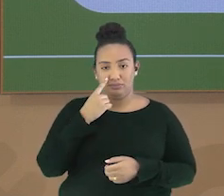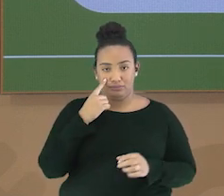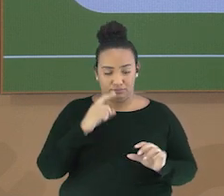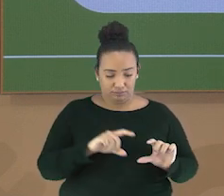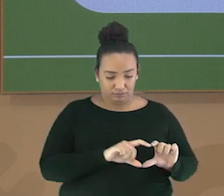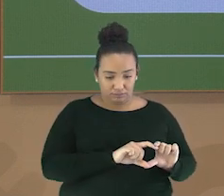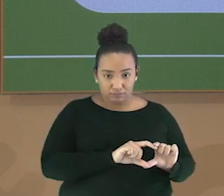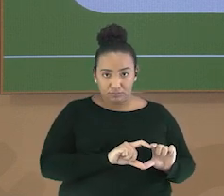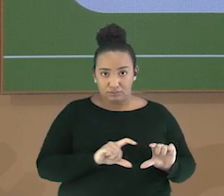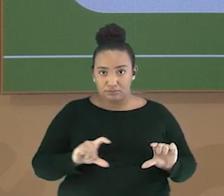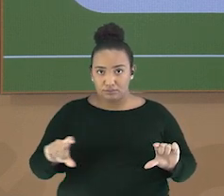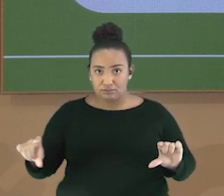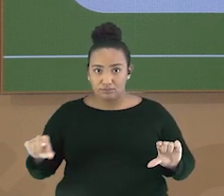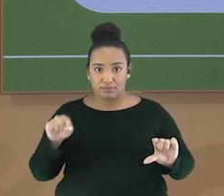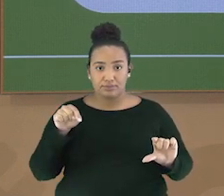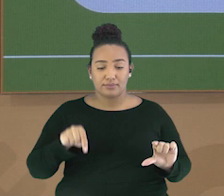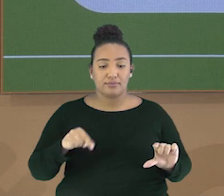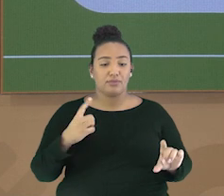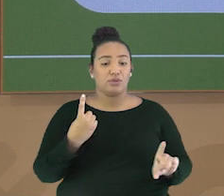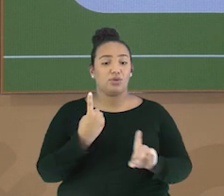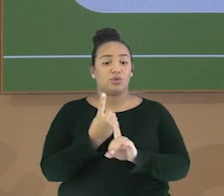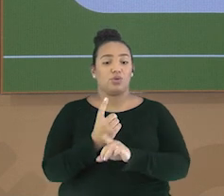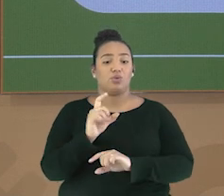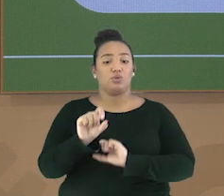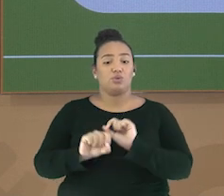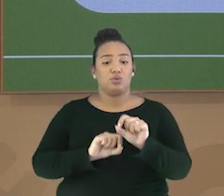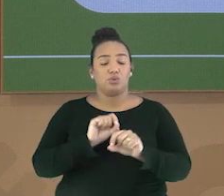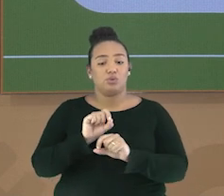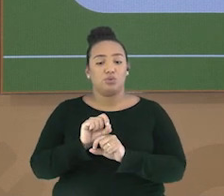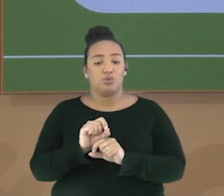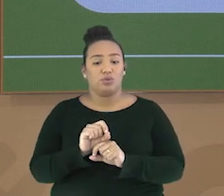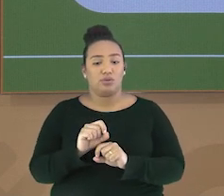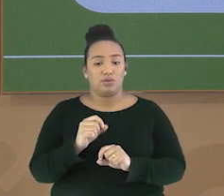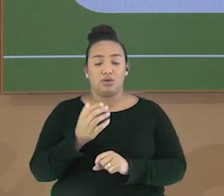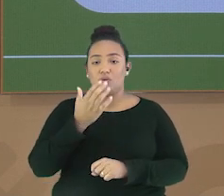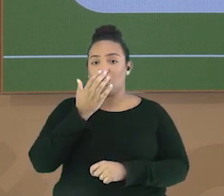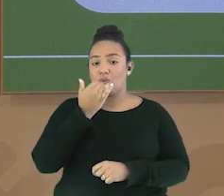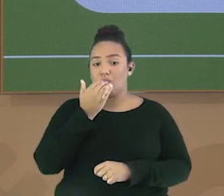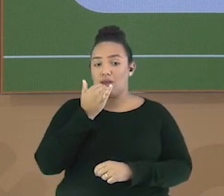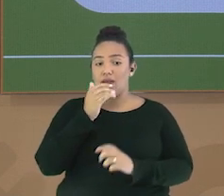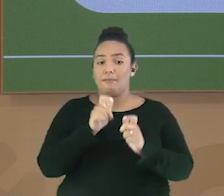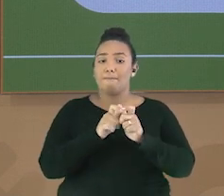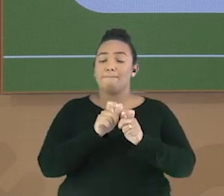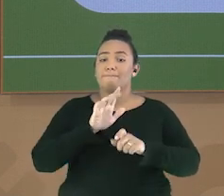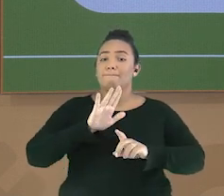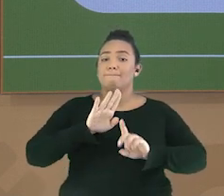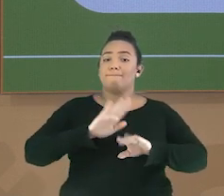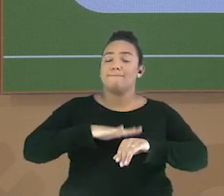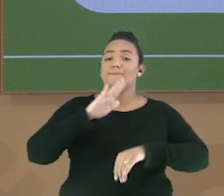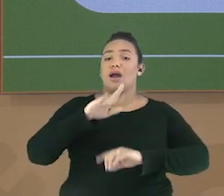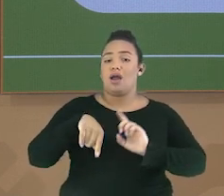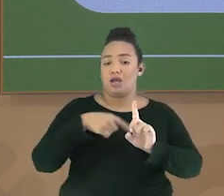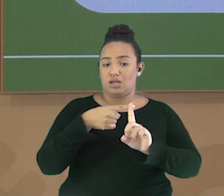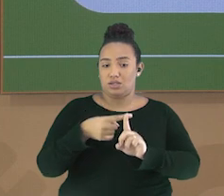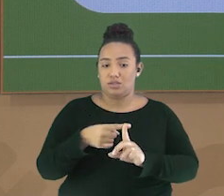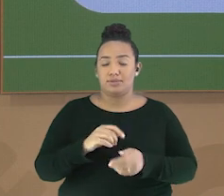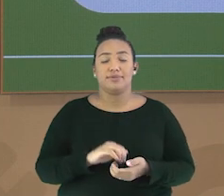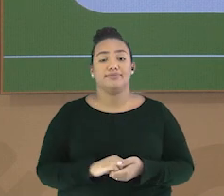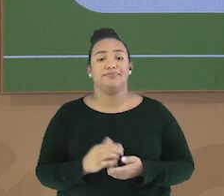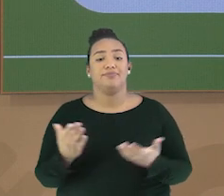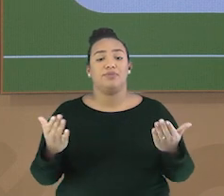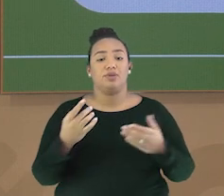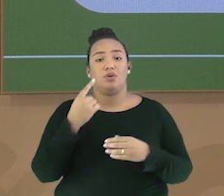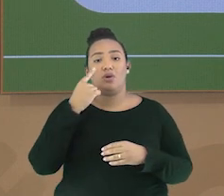porções maiores. Já no topo, temos alimentos que devemos ser consumidos em menores